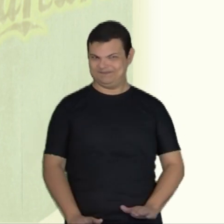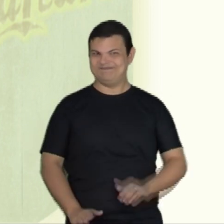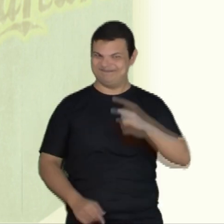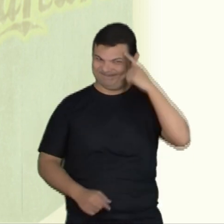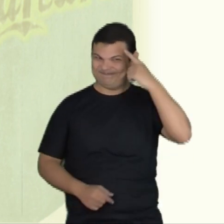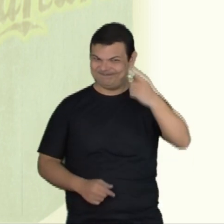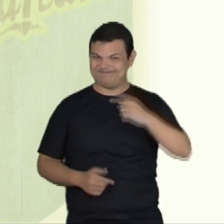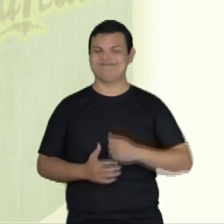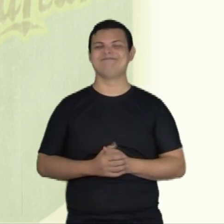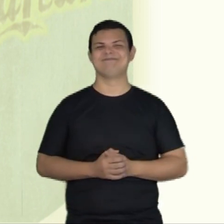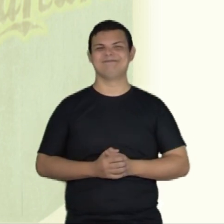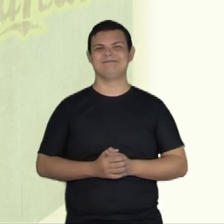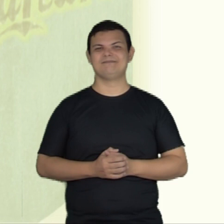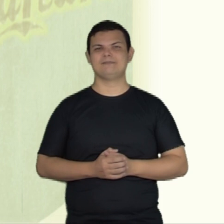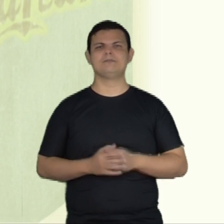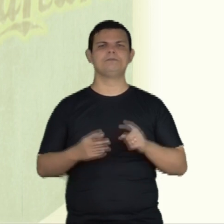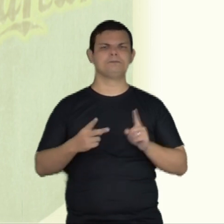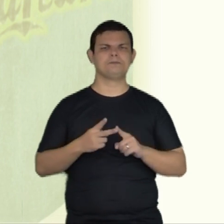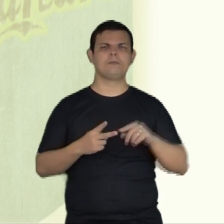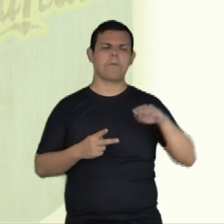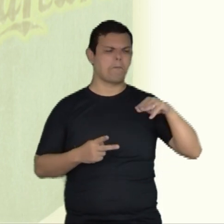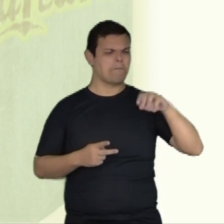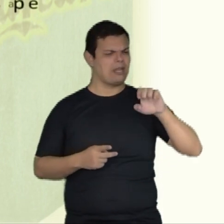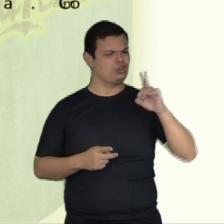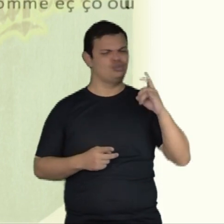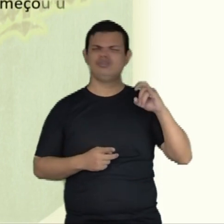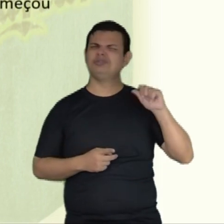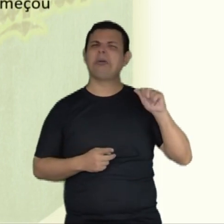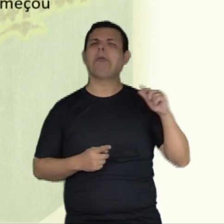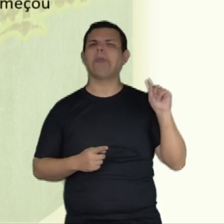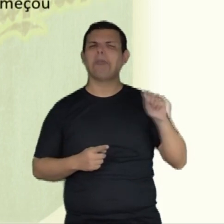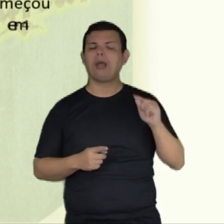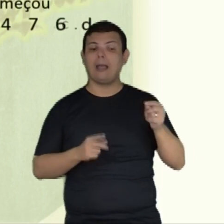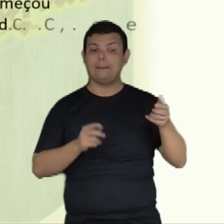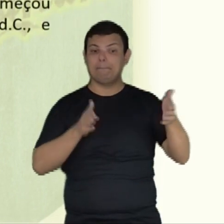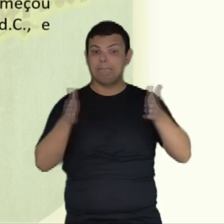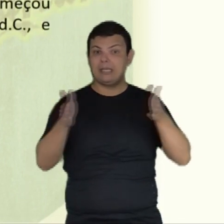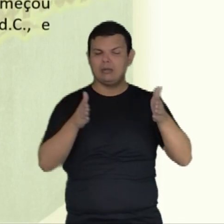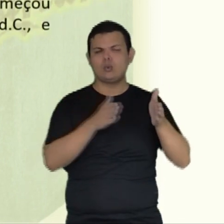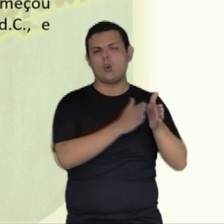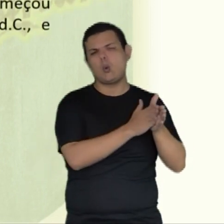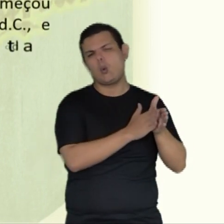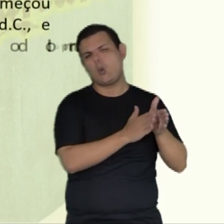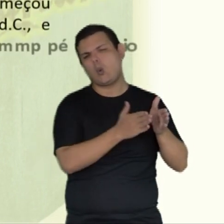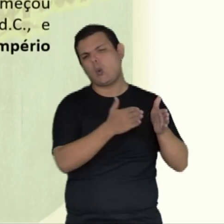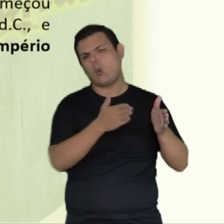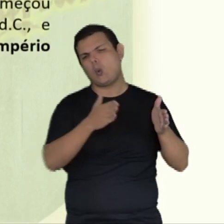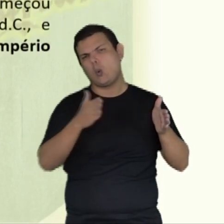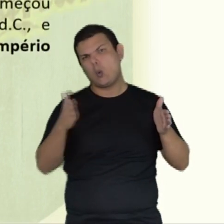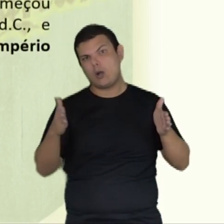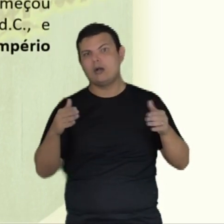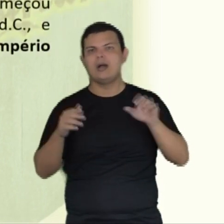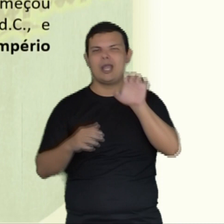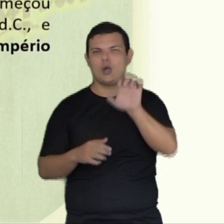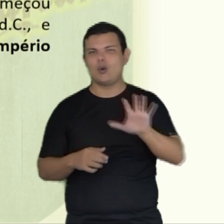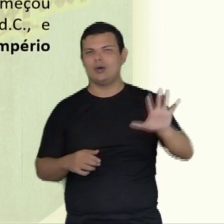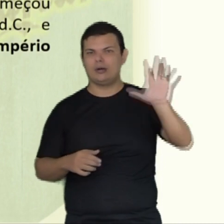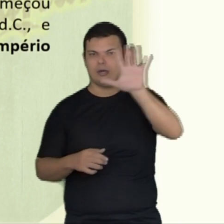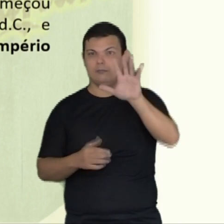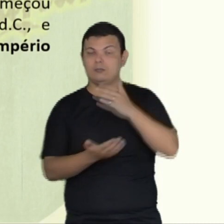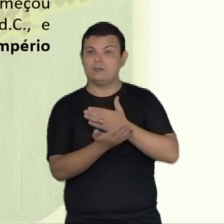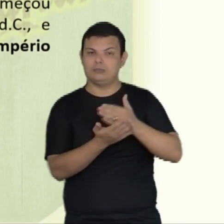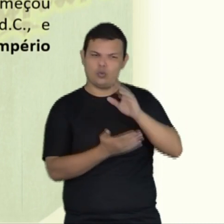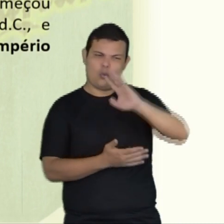Cristo, tá certo? E a Idade Média? A Idade Média foi um período longo da história europeia. Começou após a queda do